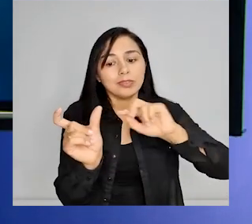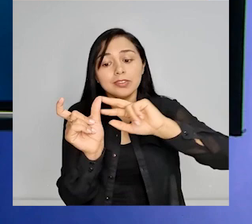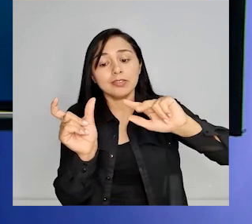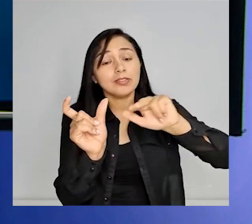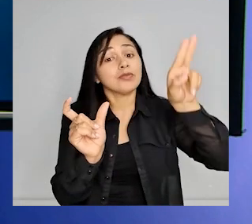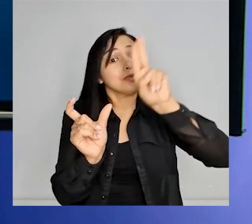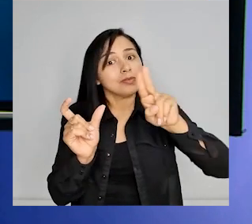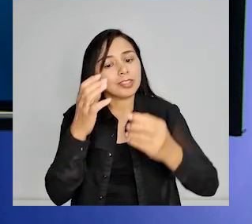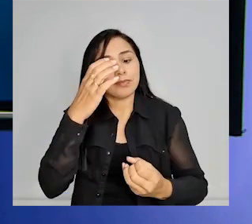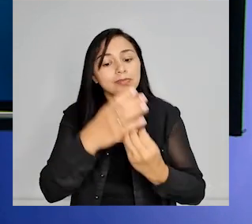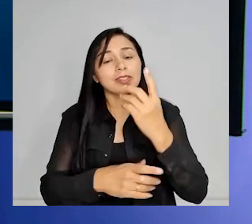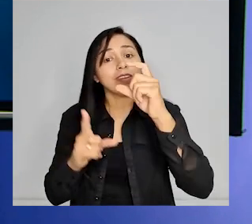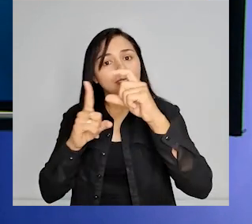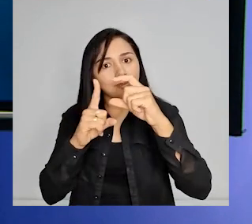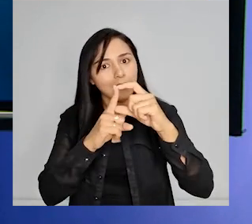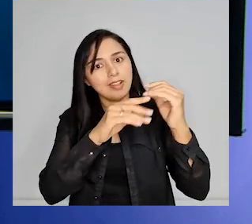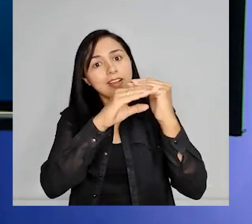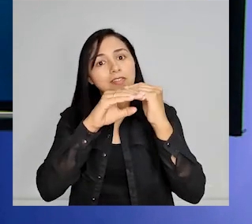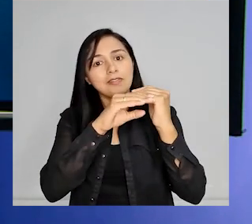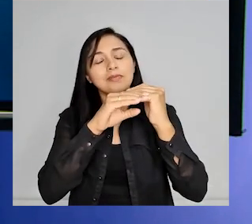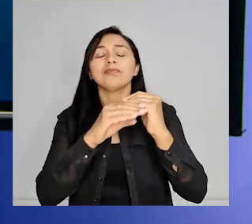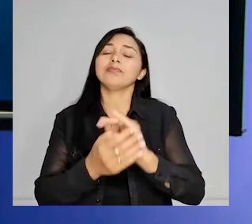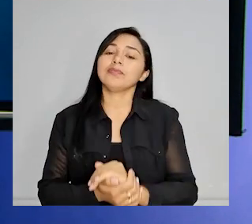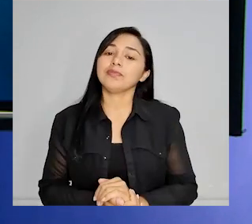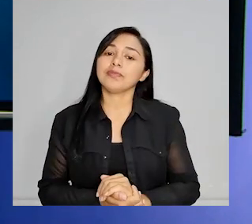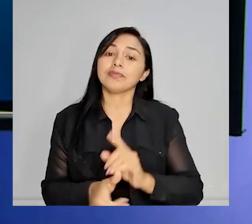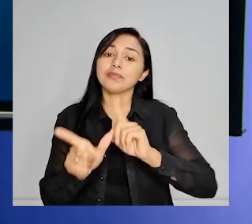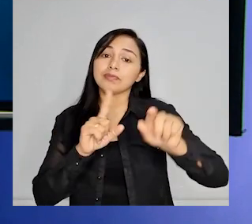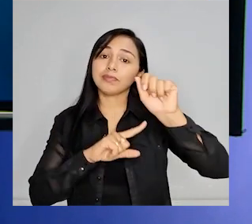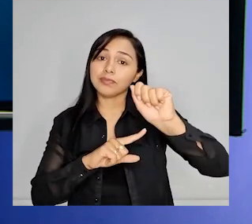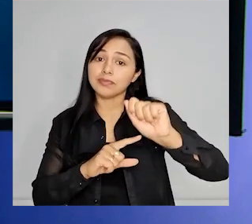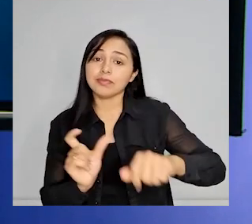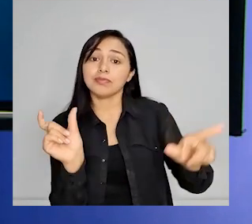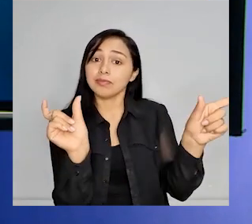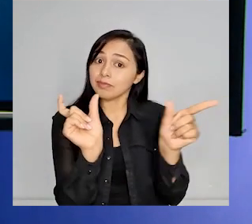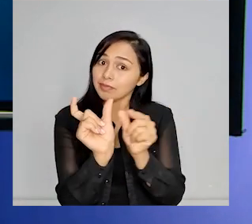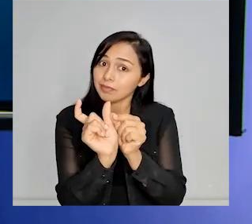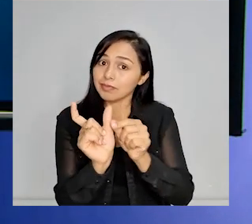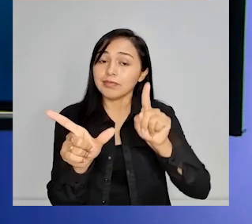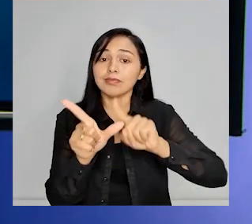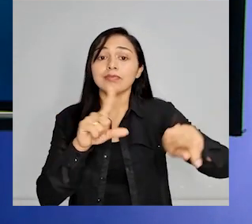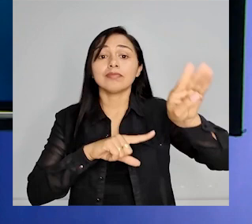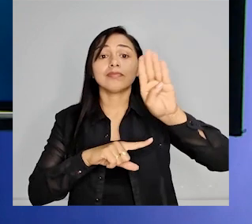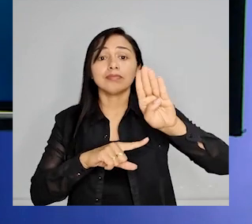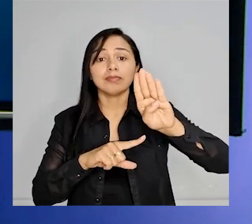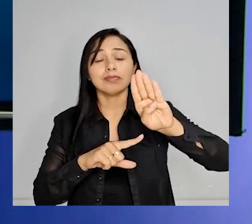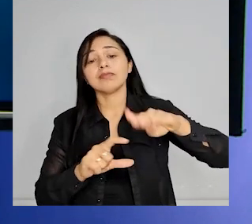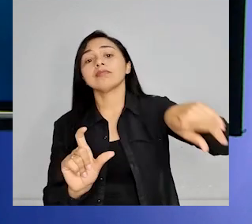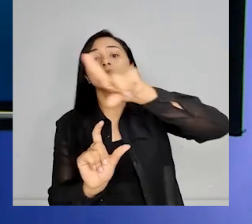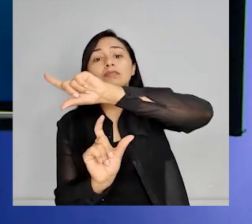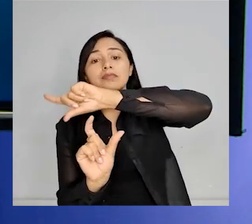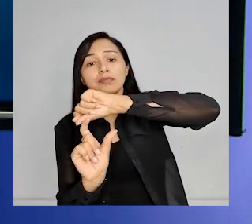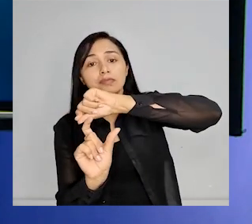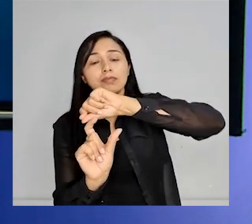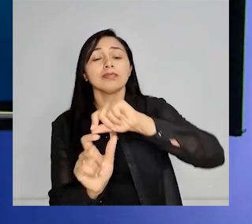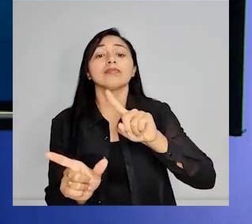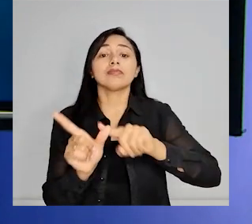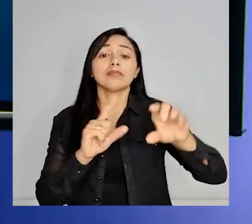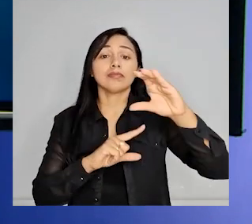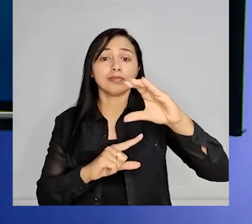formada a palavra igualado? Letra A, sufixal, B, prefixal, C, imprópria ou